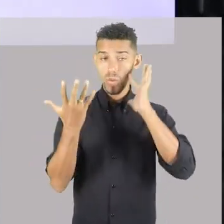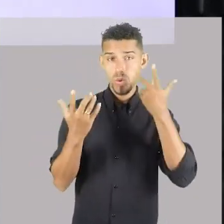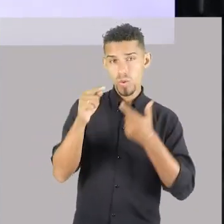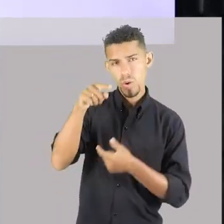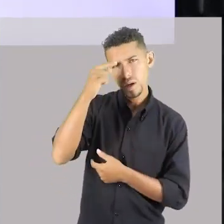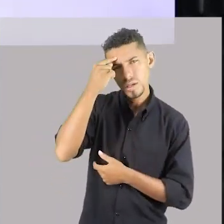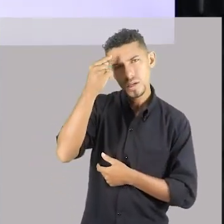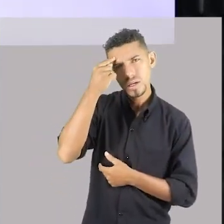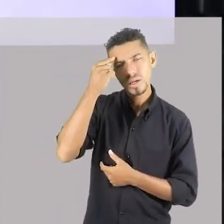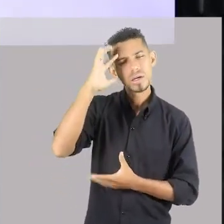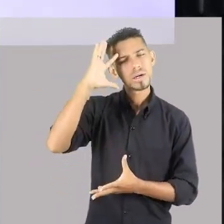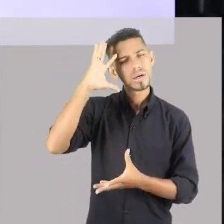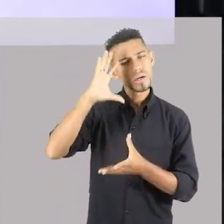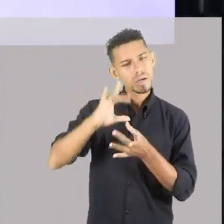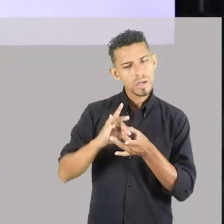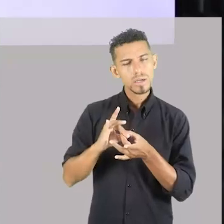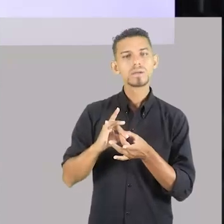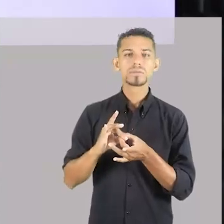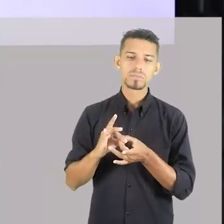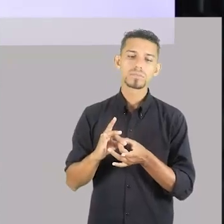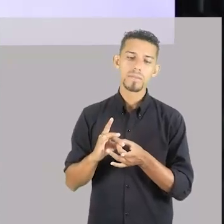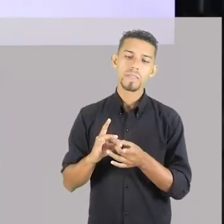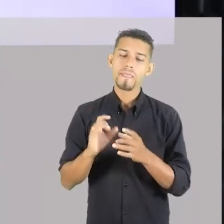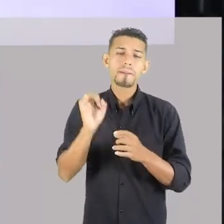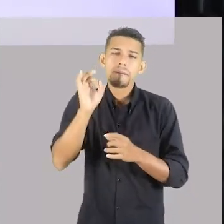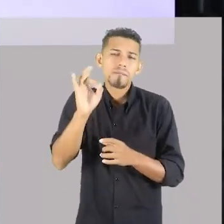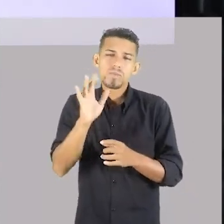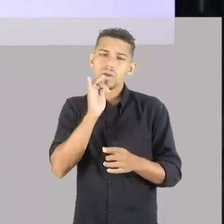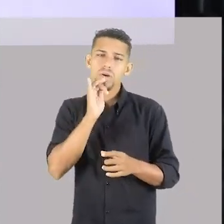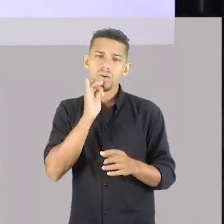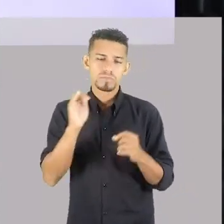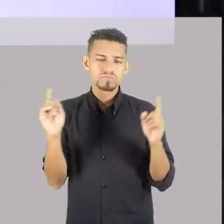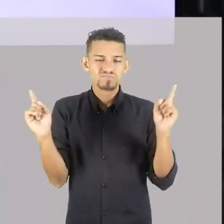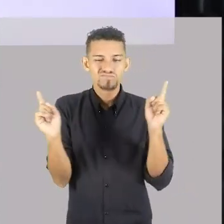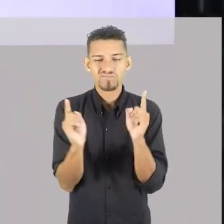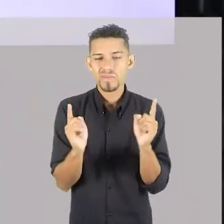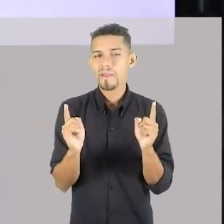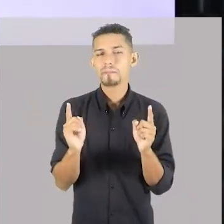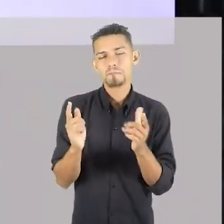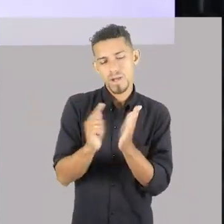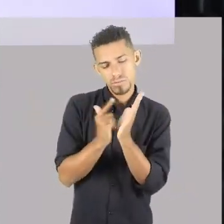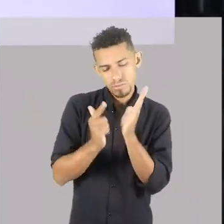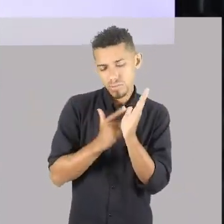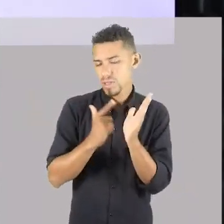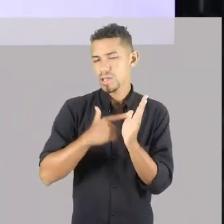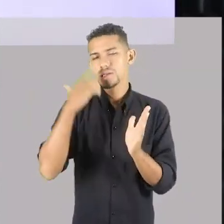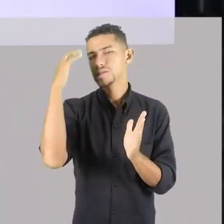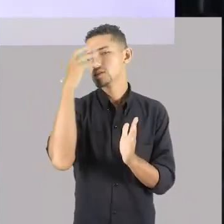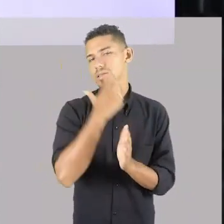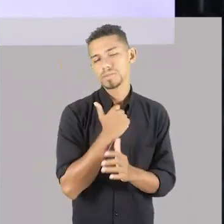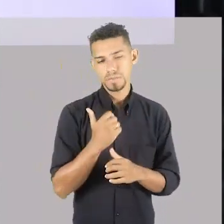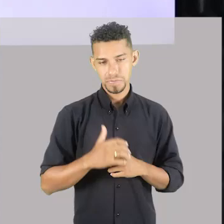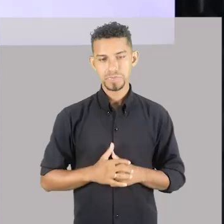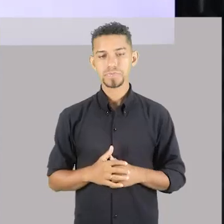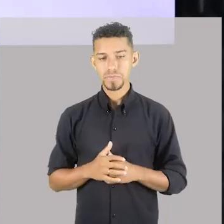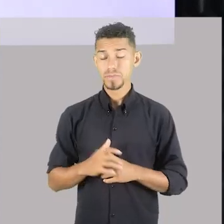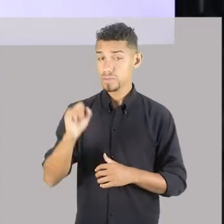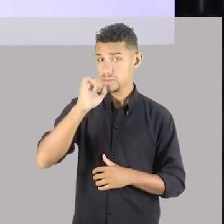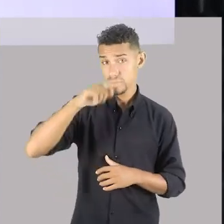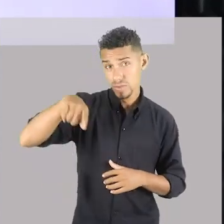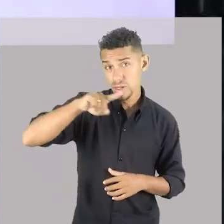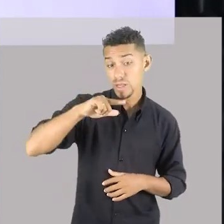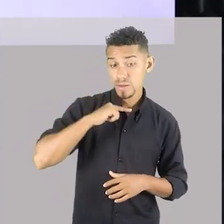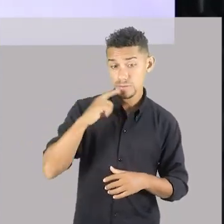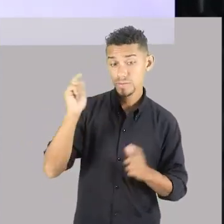pensar sobre essa cena. Tá? Aqui está só um fragmento, mas a obra é lindíssima, lindíssima, lindíssima mesmo. Se vocês